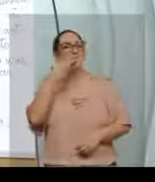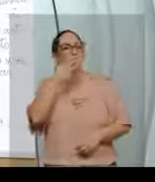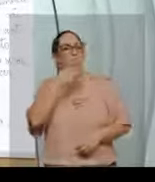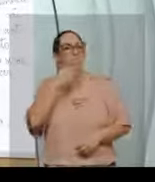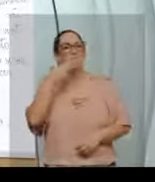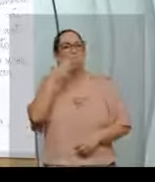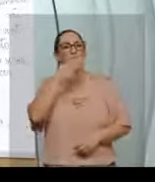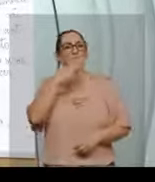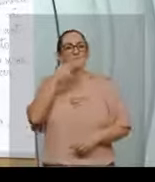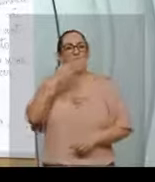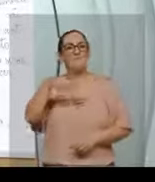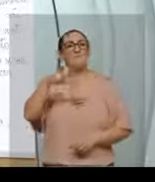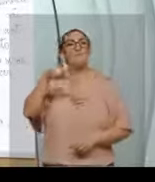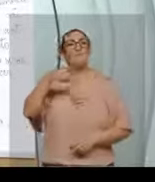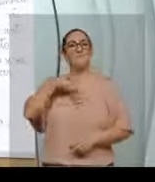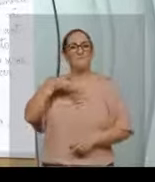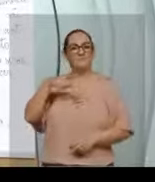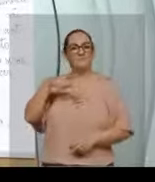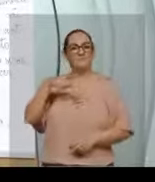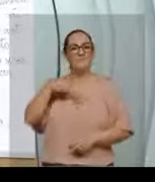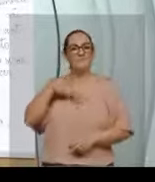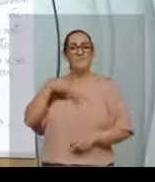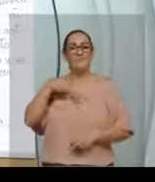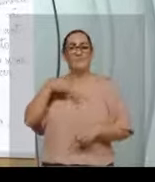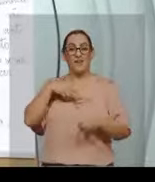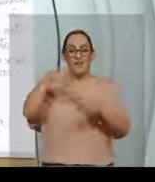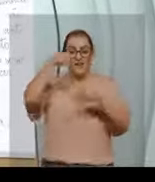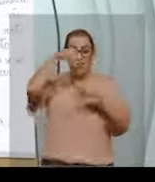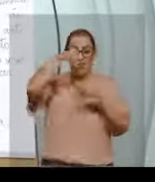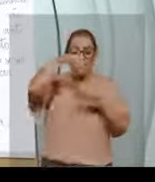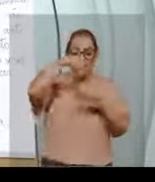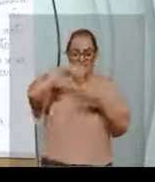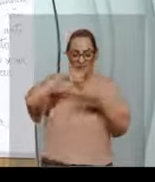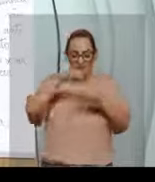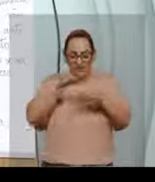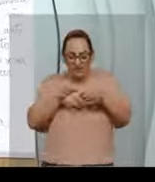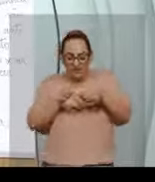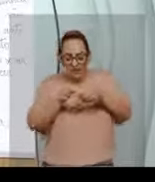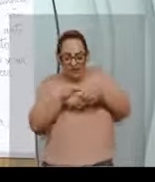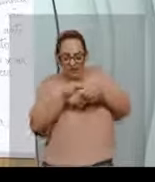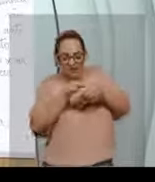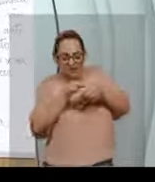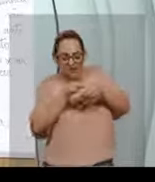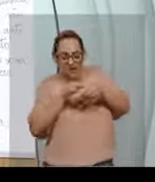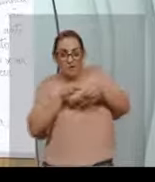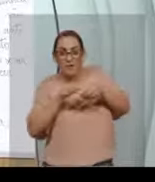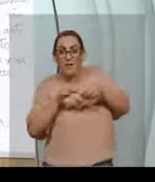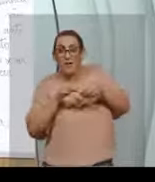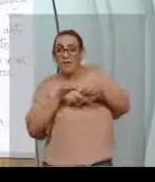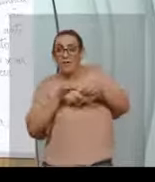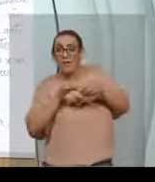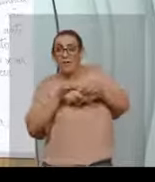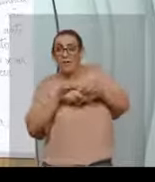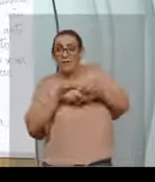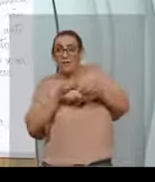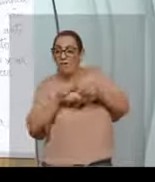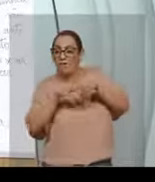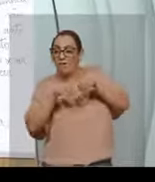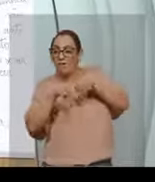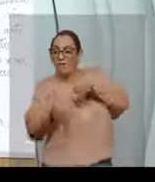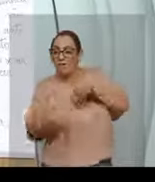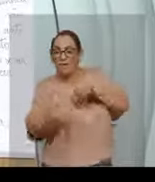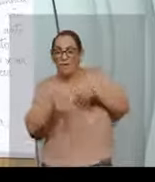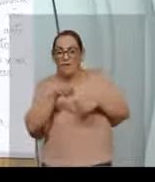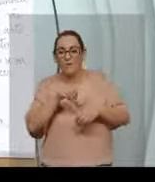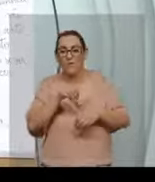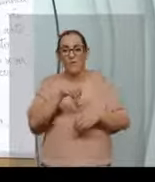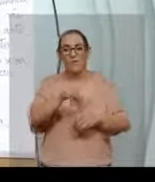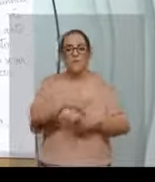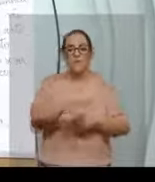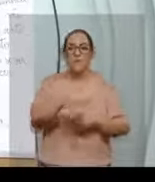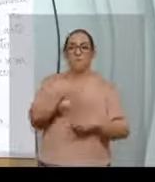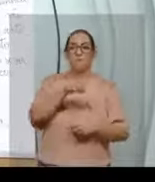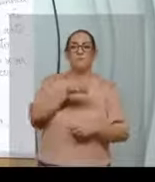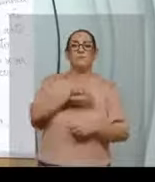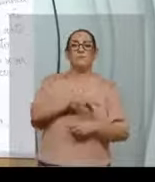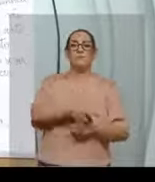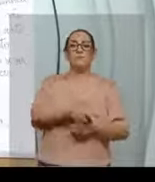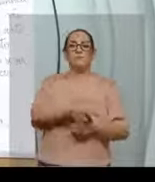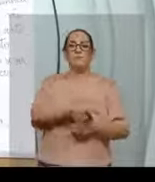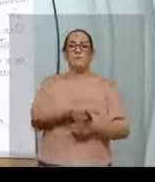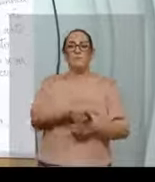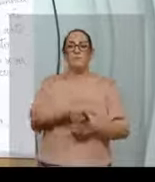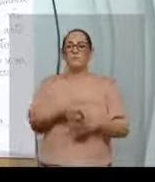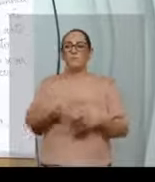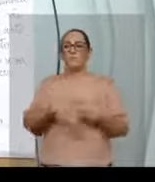Oi, oi, oi, oi, lá dentro tem semente, quem lança é dispersor. Oi, oi,